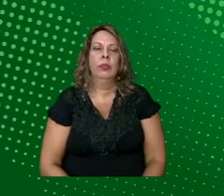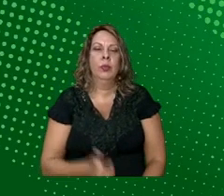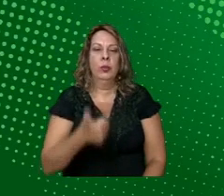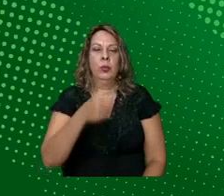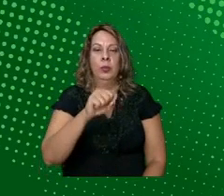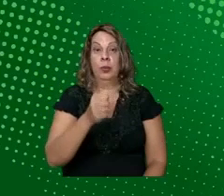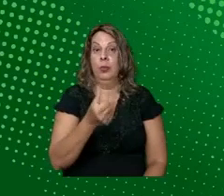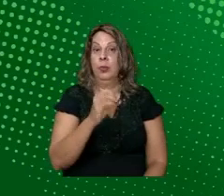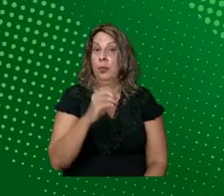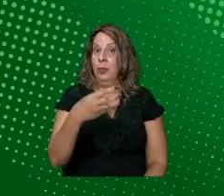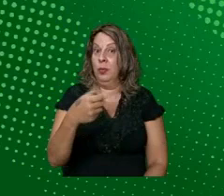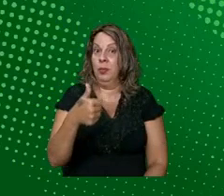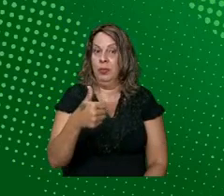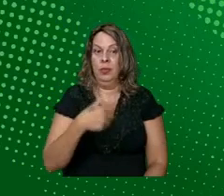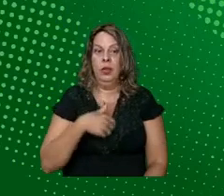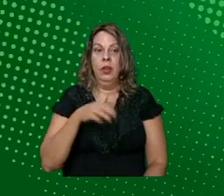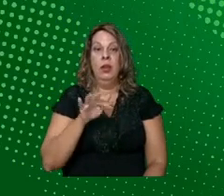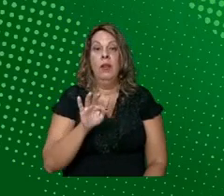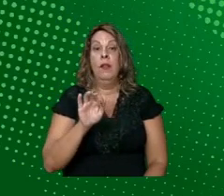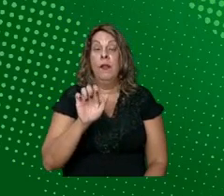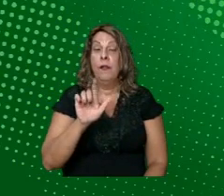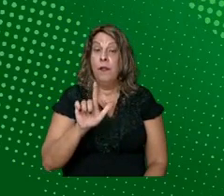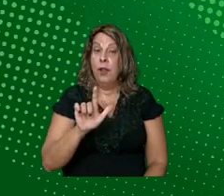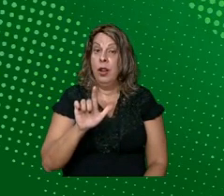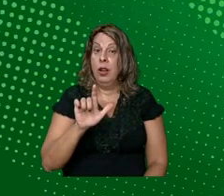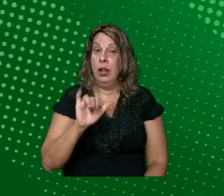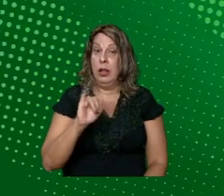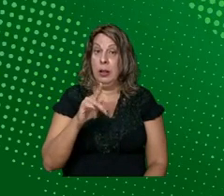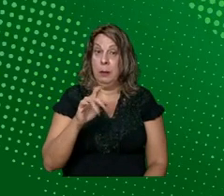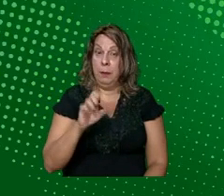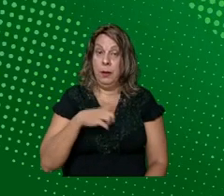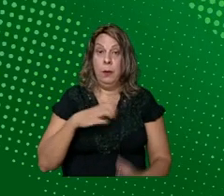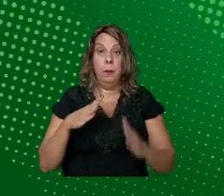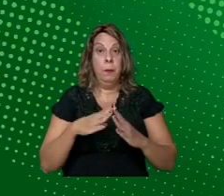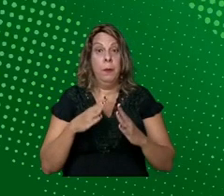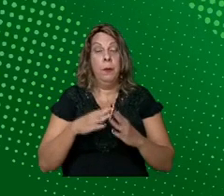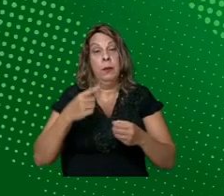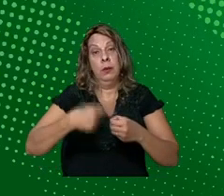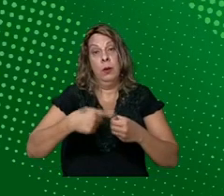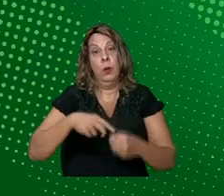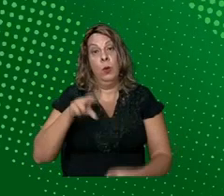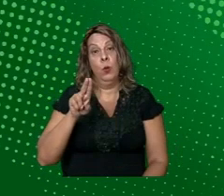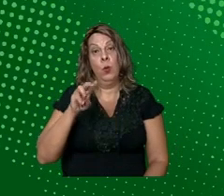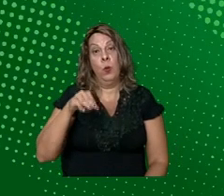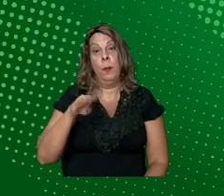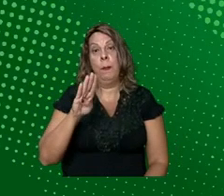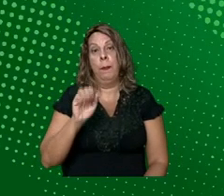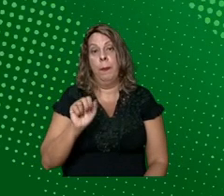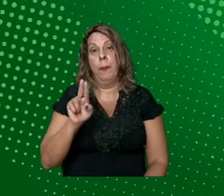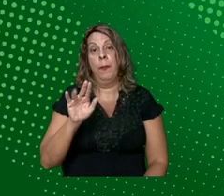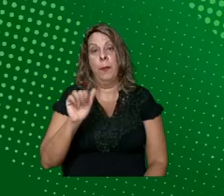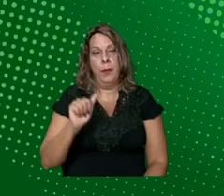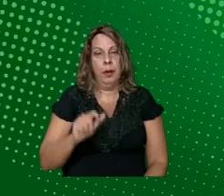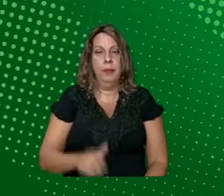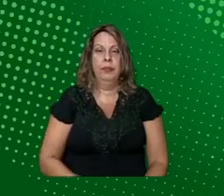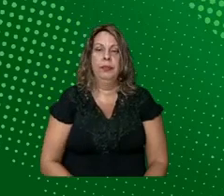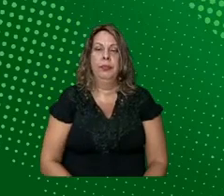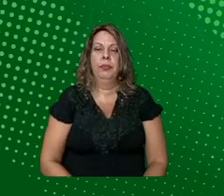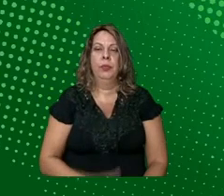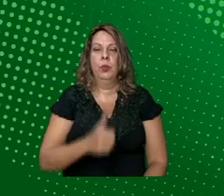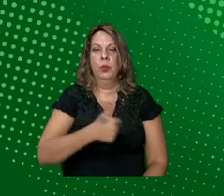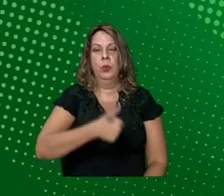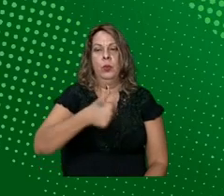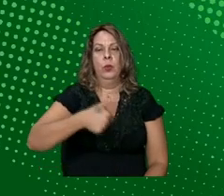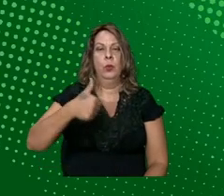R$500. 186041 é o Felipe Marcel Lima Guimarães, morador de Umbaúba, Nathaly Pequente da Regional Estância. E aqui,